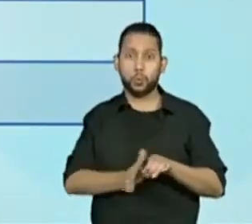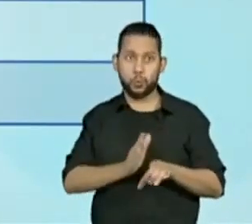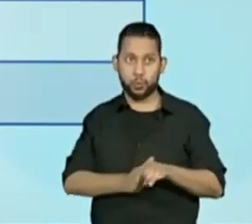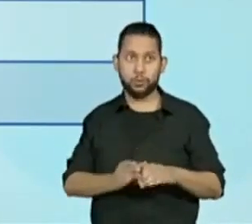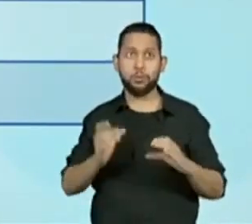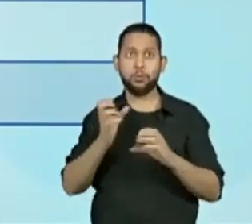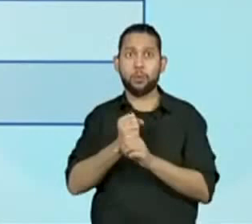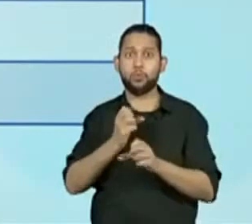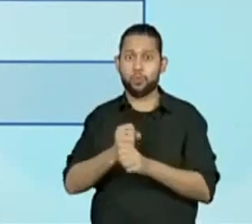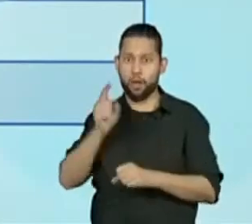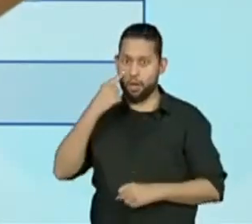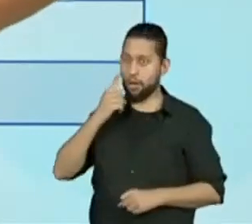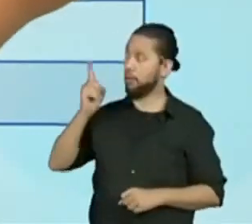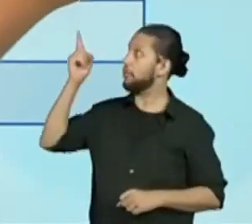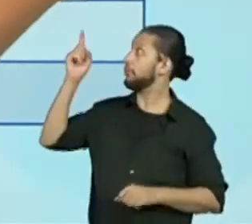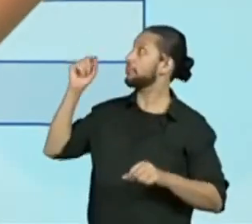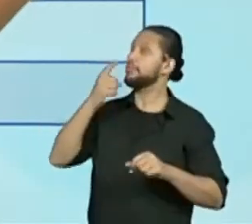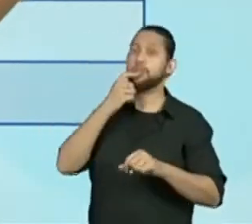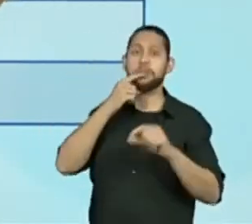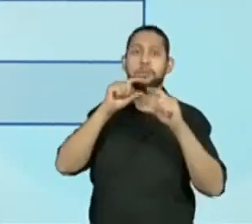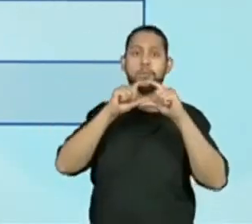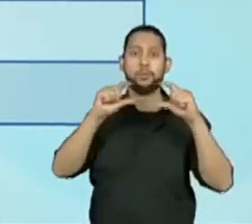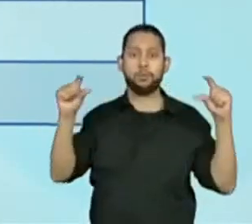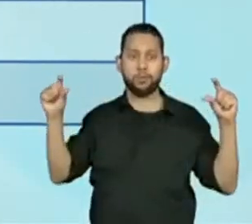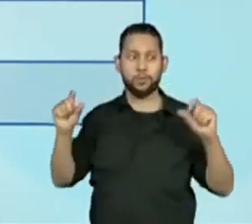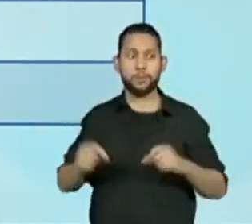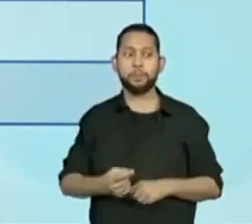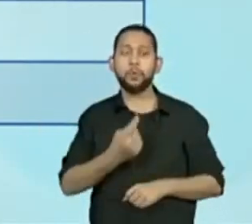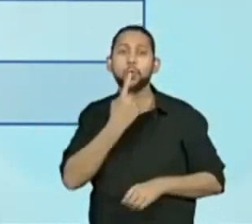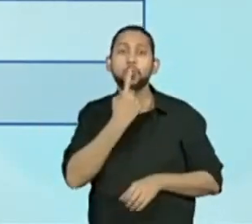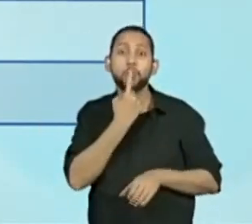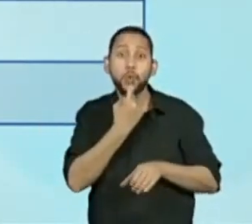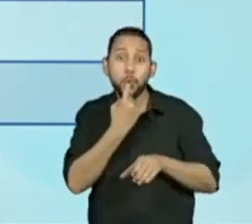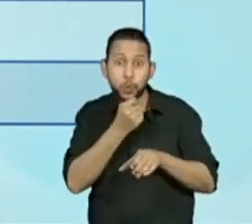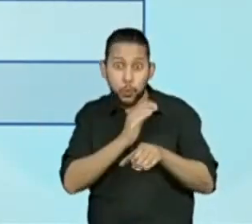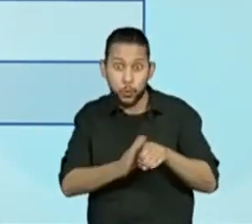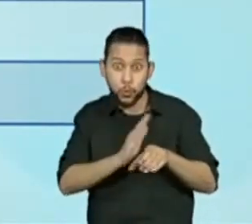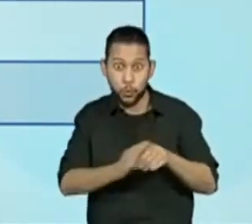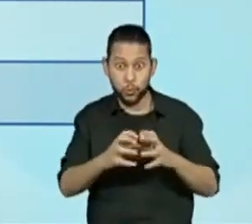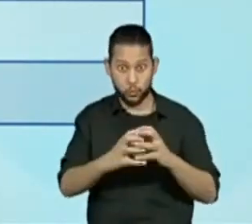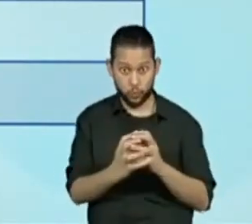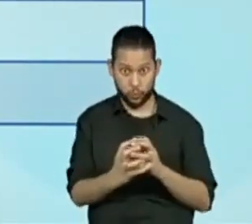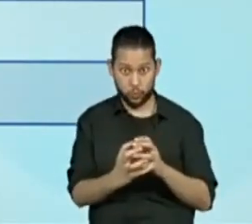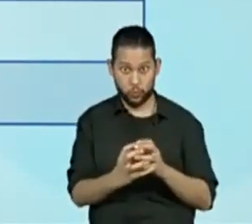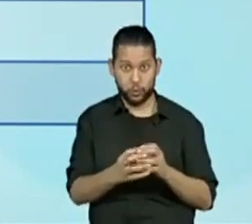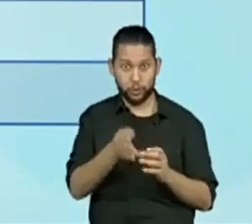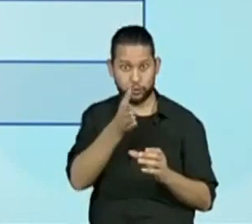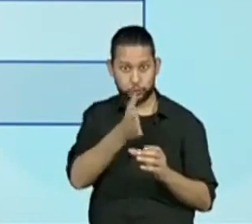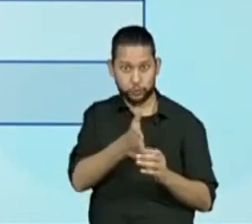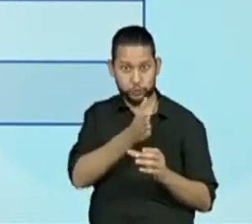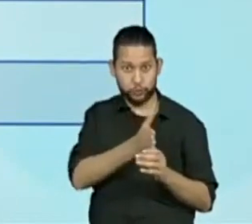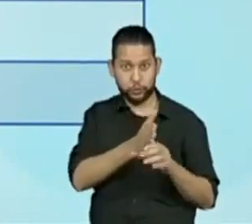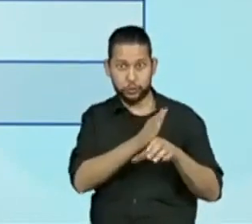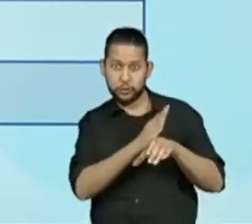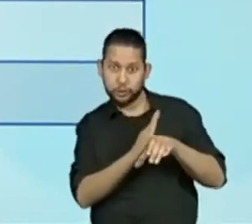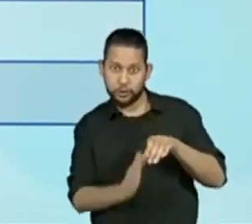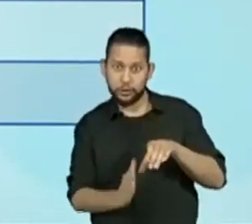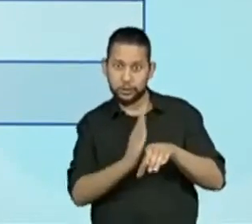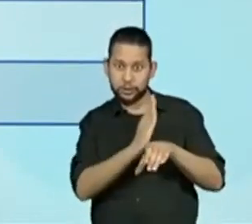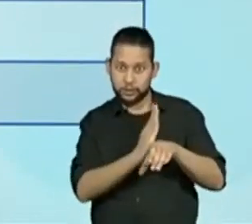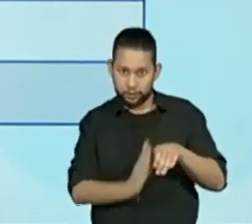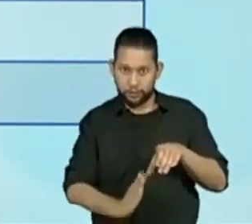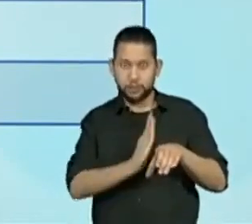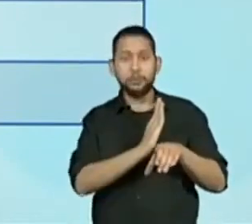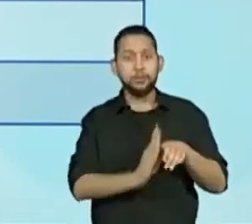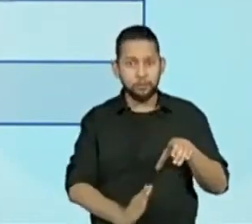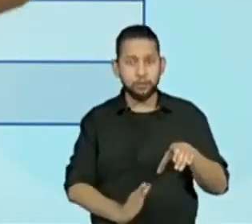esse aqui primeiro ó o tomate eu quero ajuda de vocês para a gente calcular